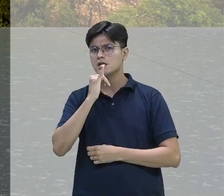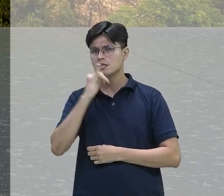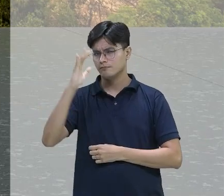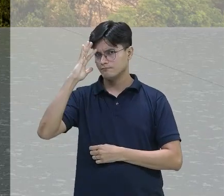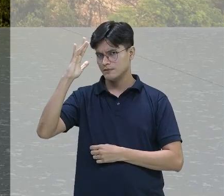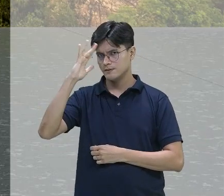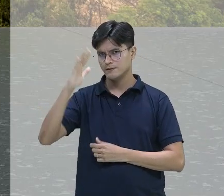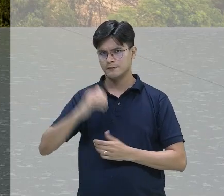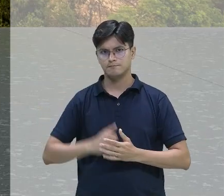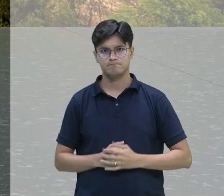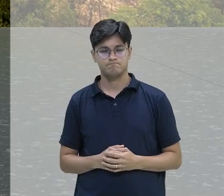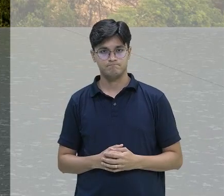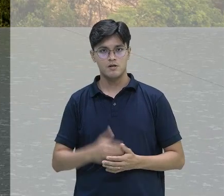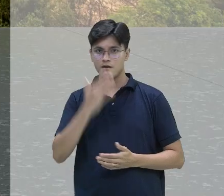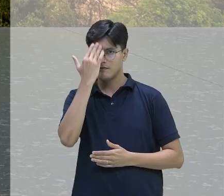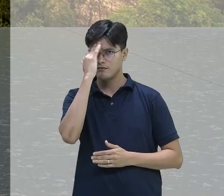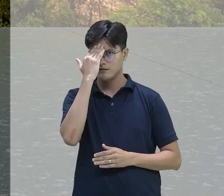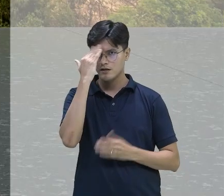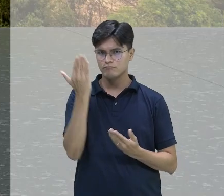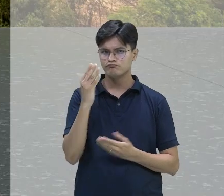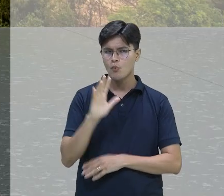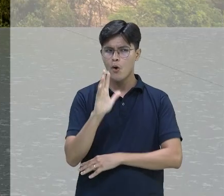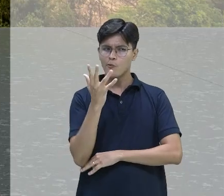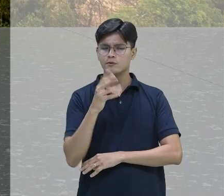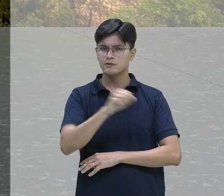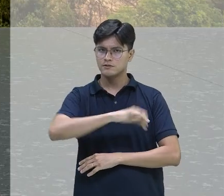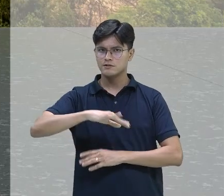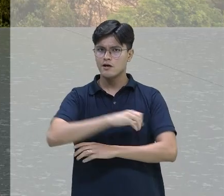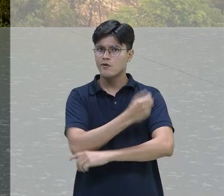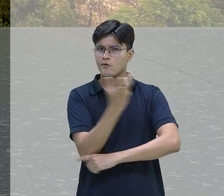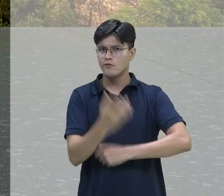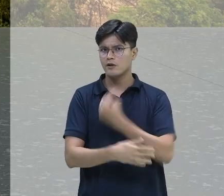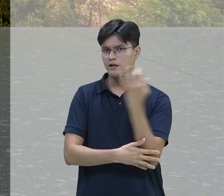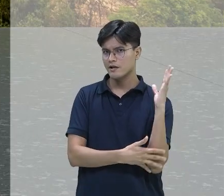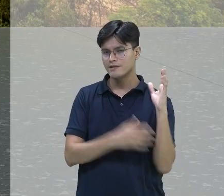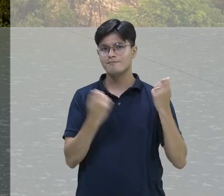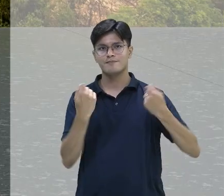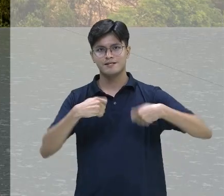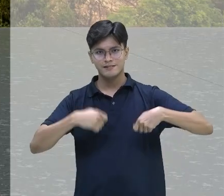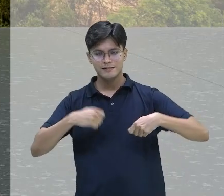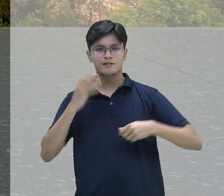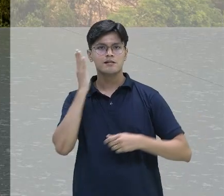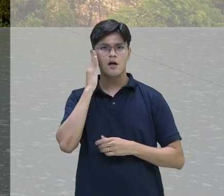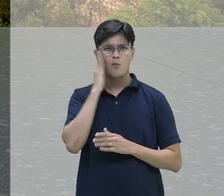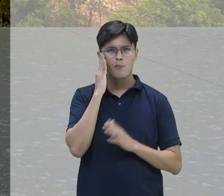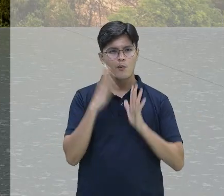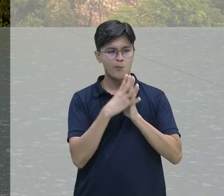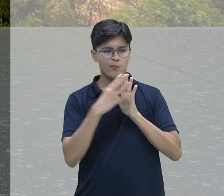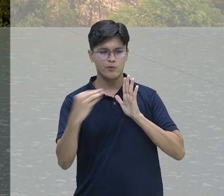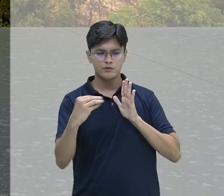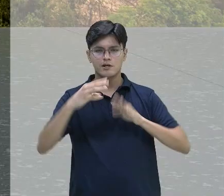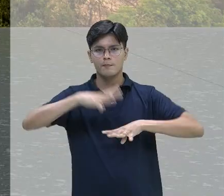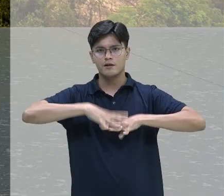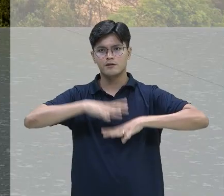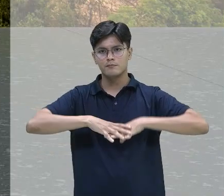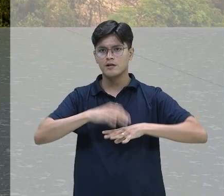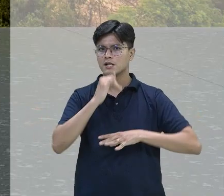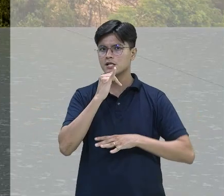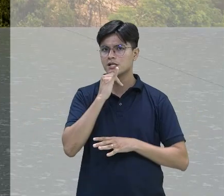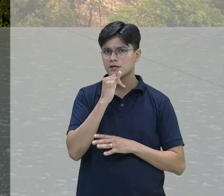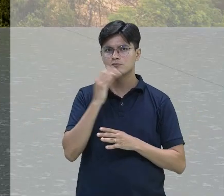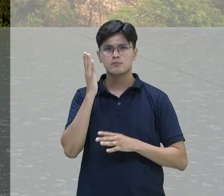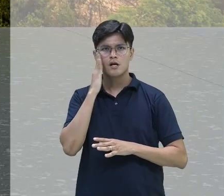o que acontece com a floresta, precisamos de modelos matemáticos para simular como o desmatamento afeta o clima,